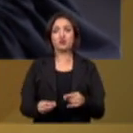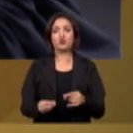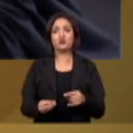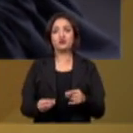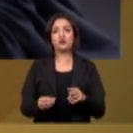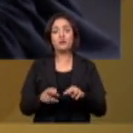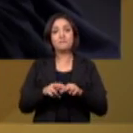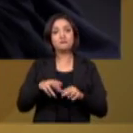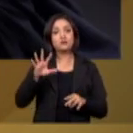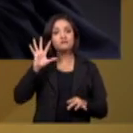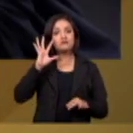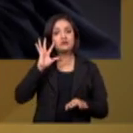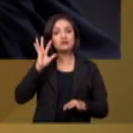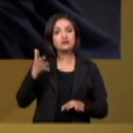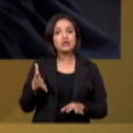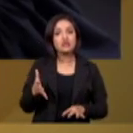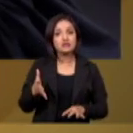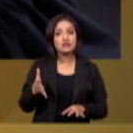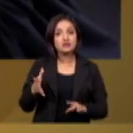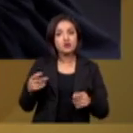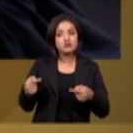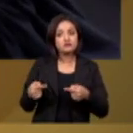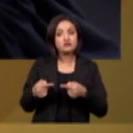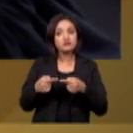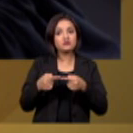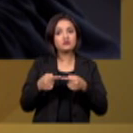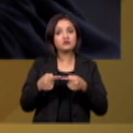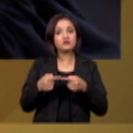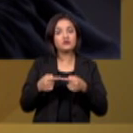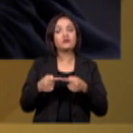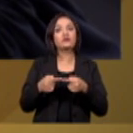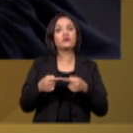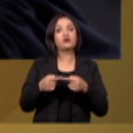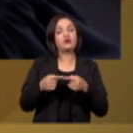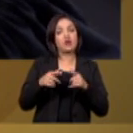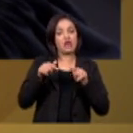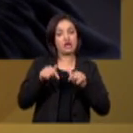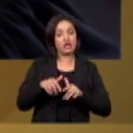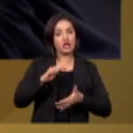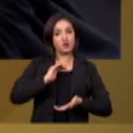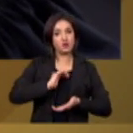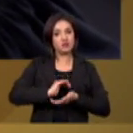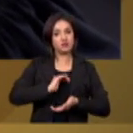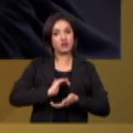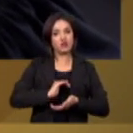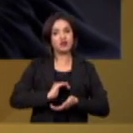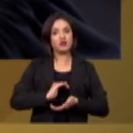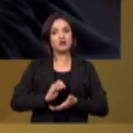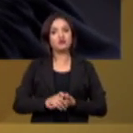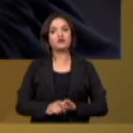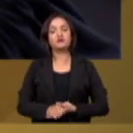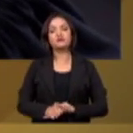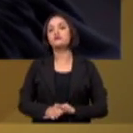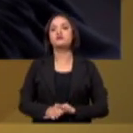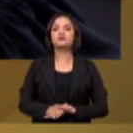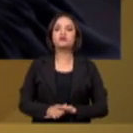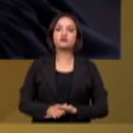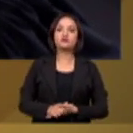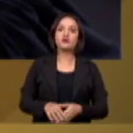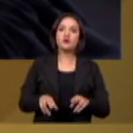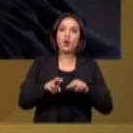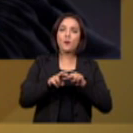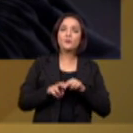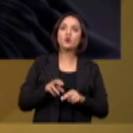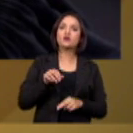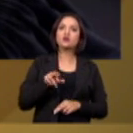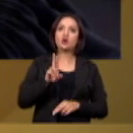acorde-me jurisprudência reiterada do supremo tribunal federal em razão do que a